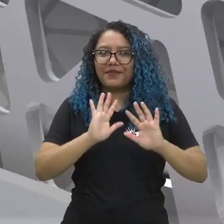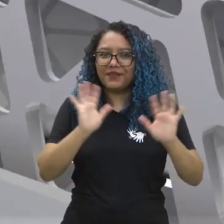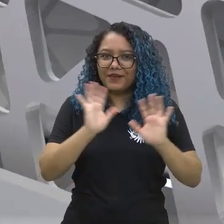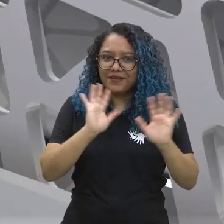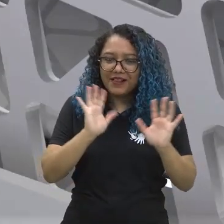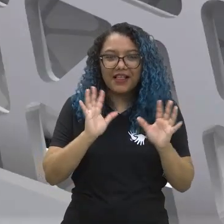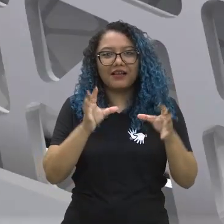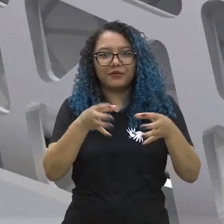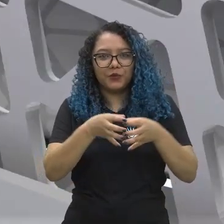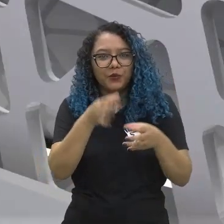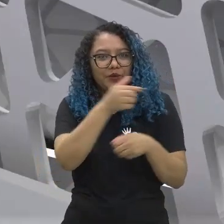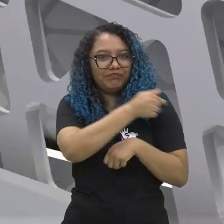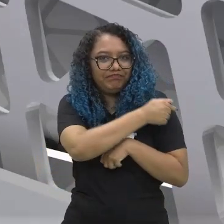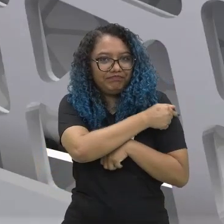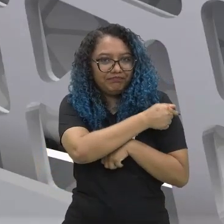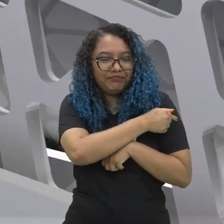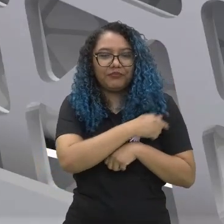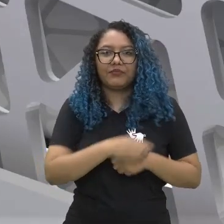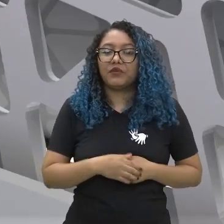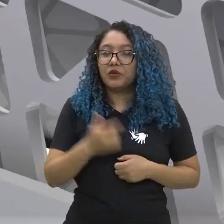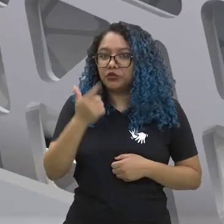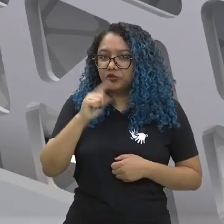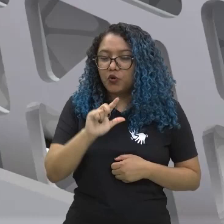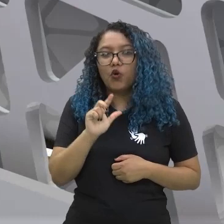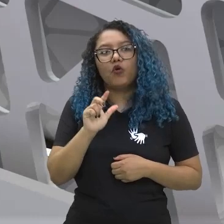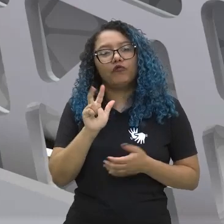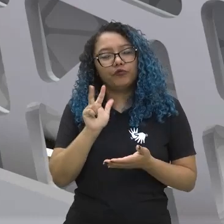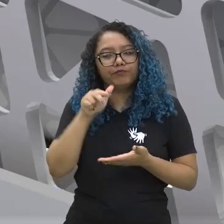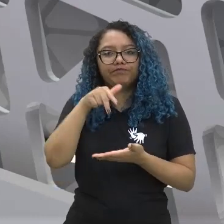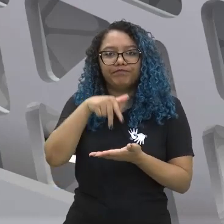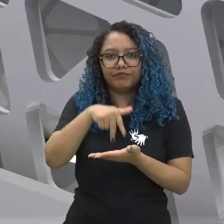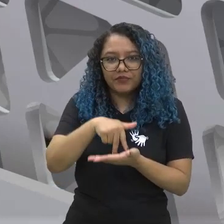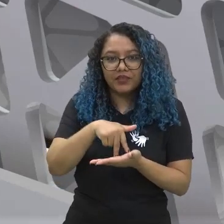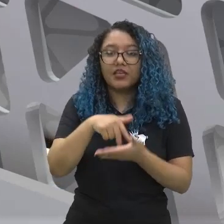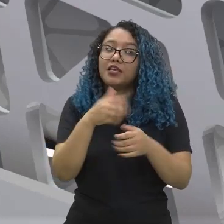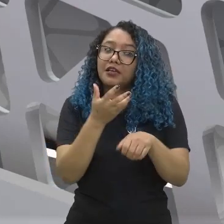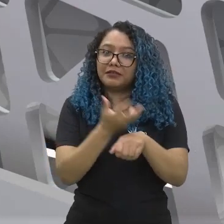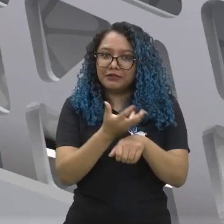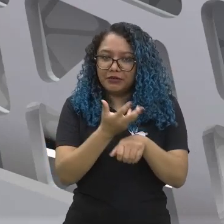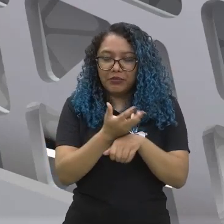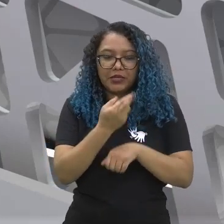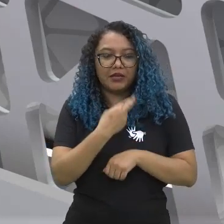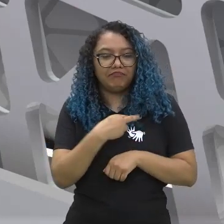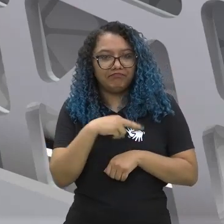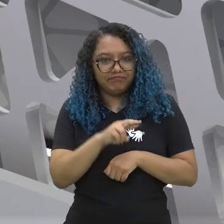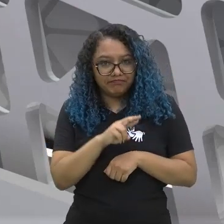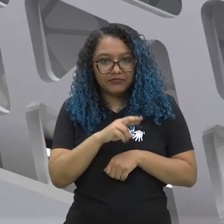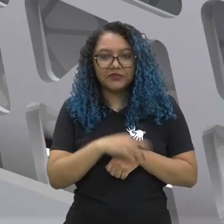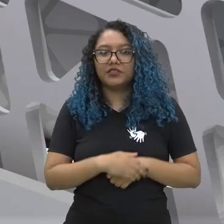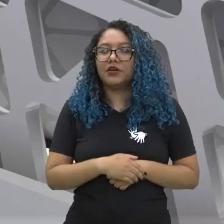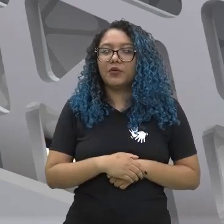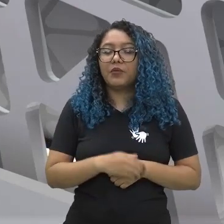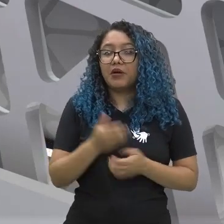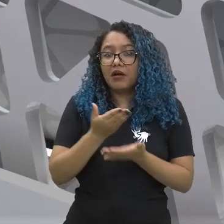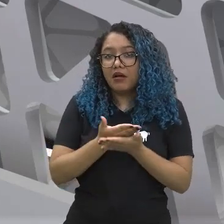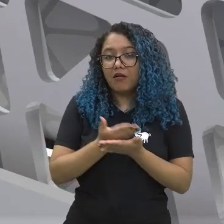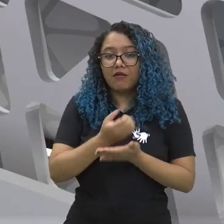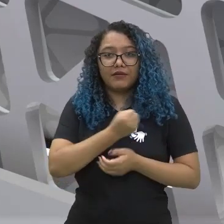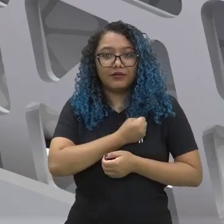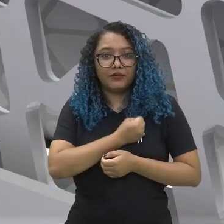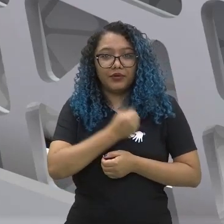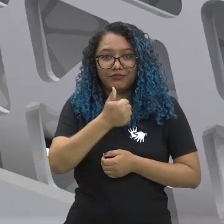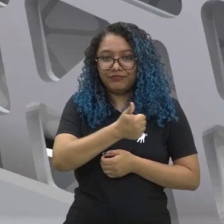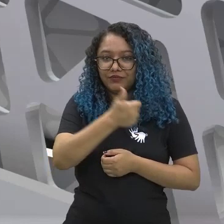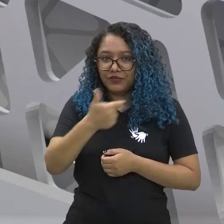7º ano, mais uma vez com vocês aqui em Ensino Religioso, na nossa aula 12.